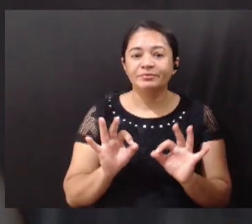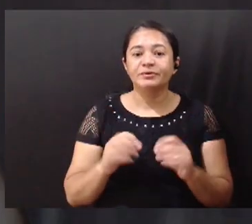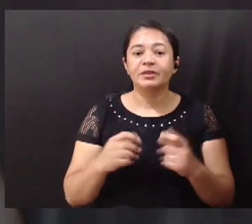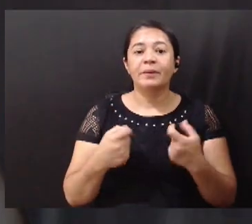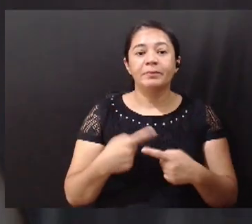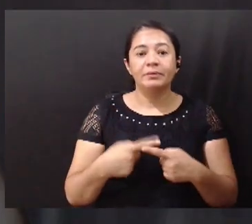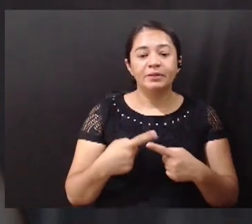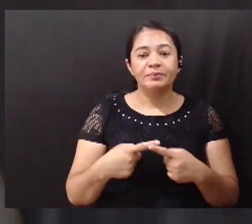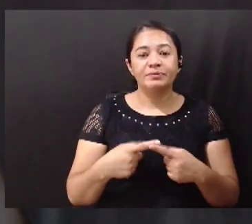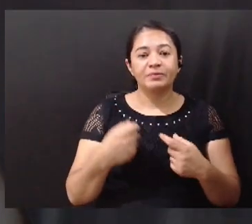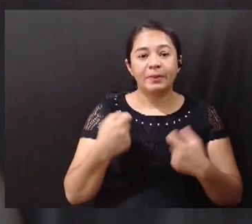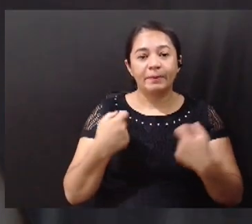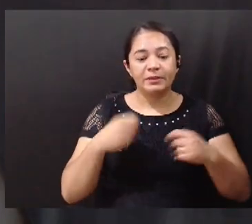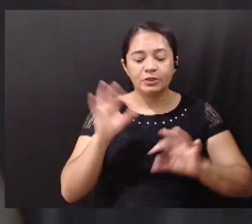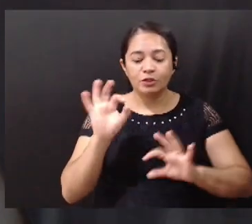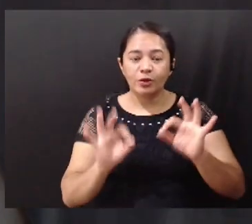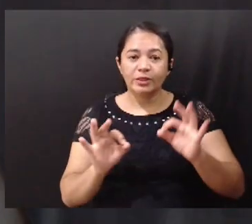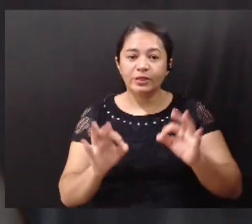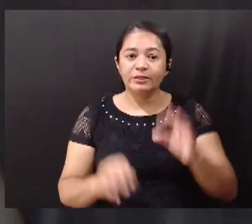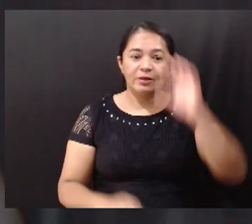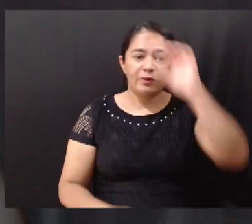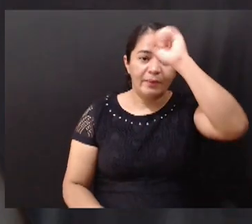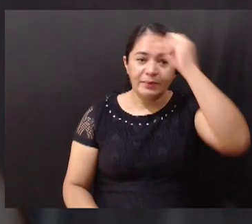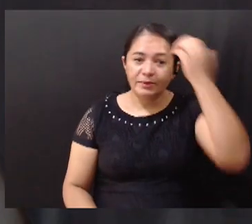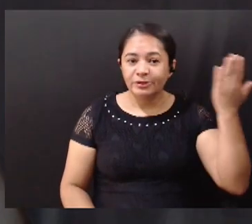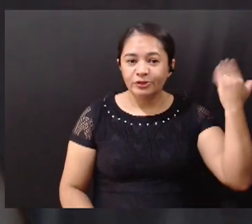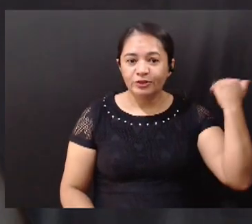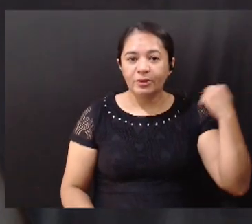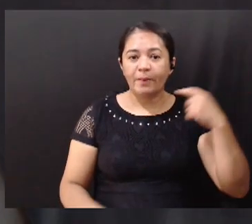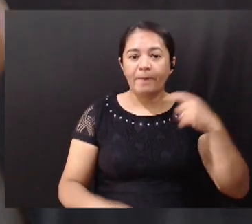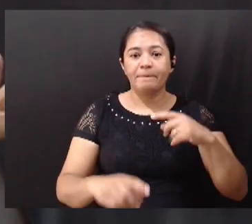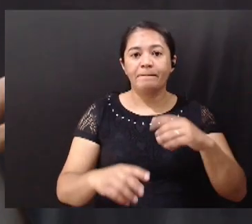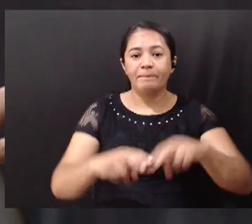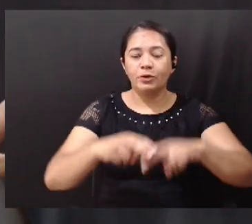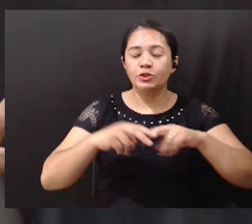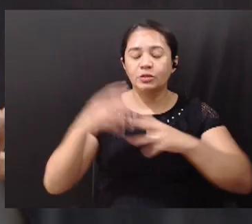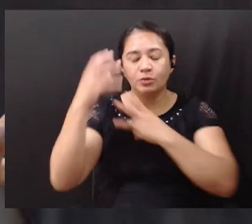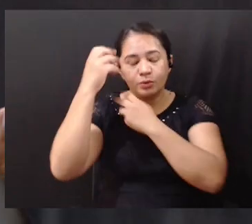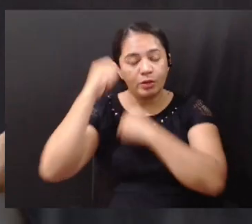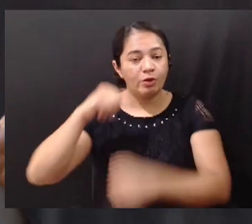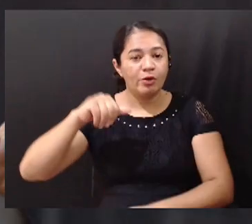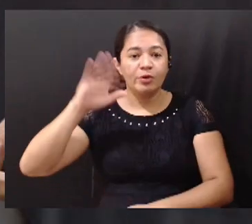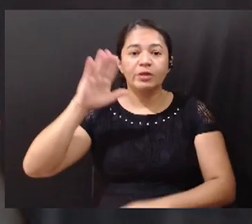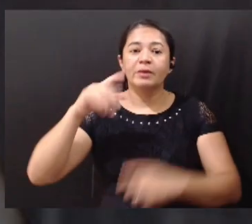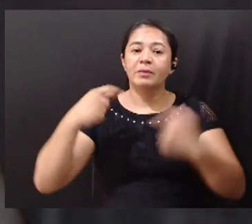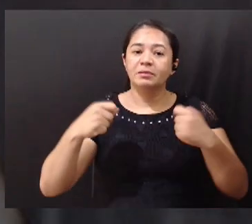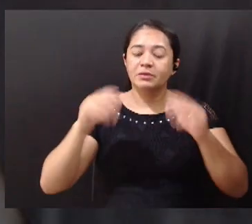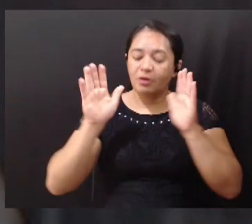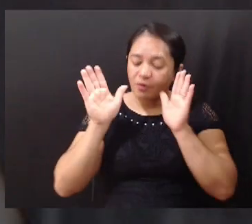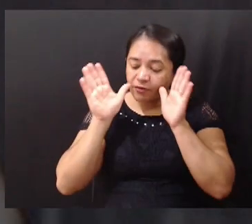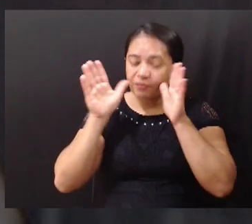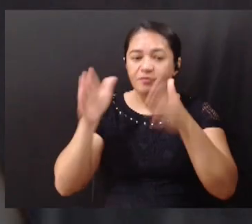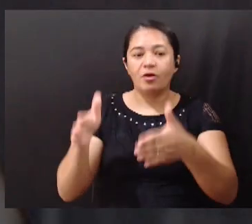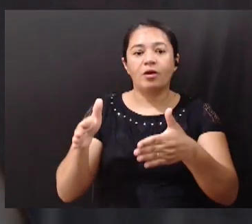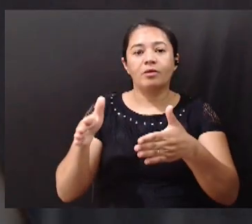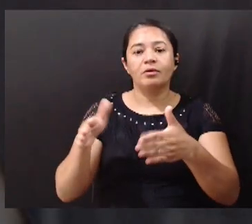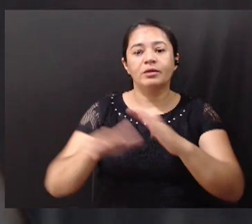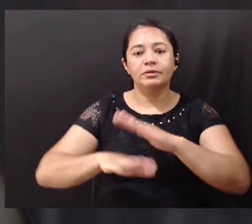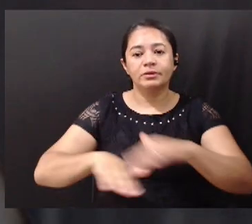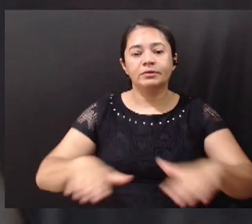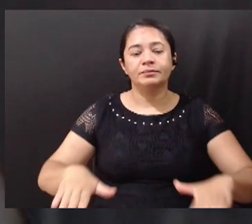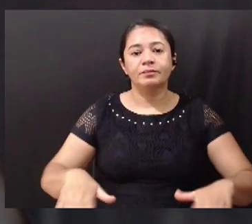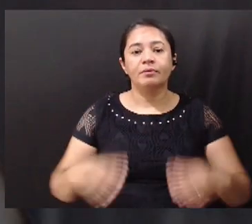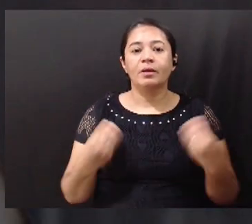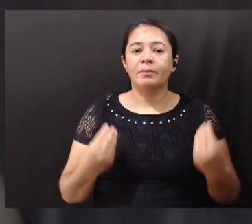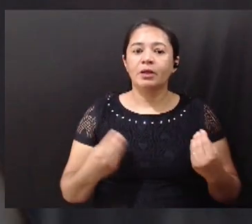um dia novo. Então, o sono é uma das questões que a gente mais tem que olhar para essa criança, para que ela possa